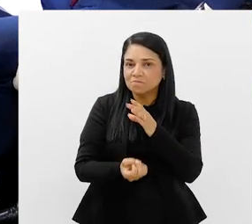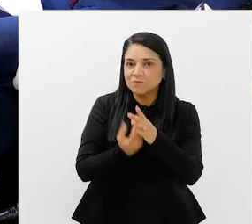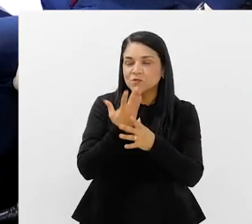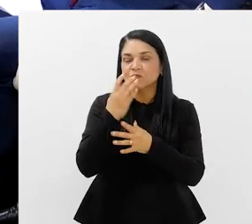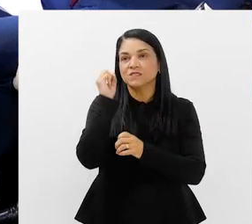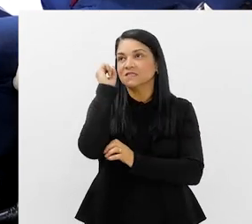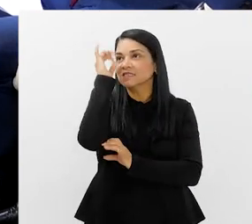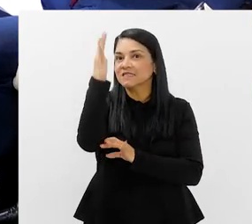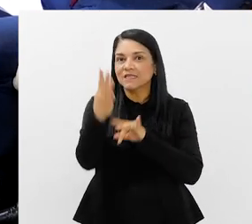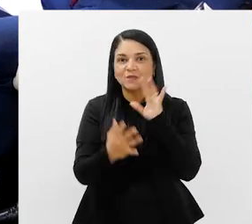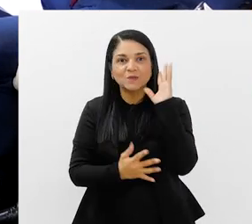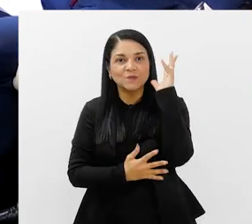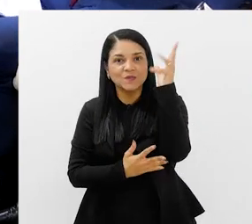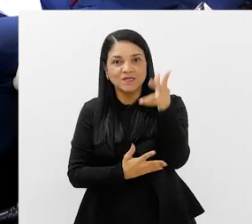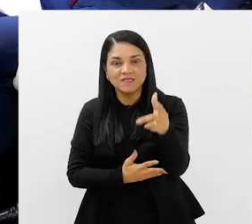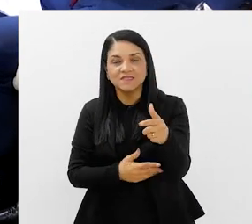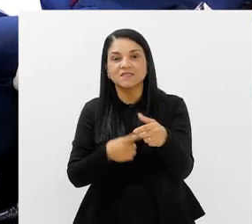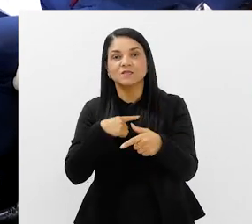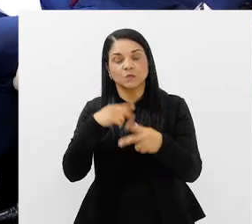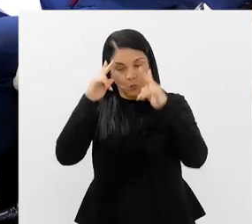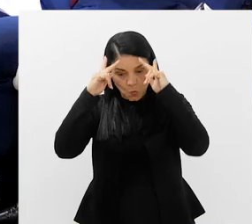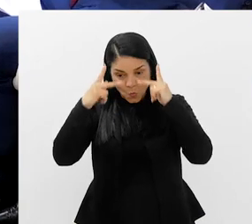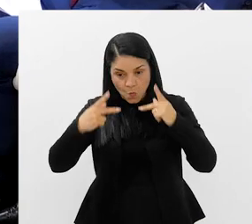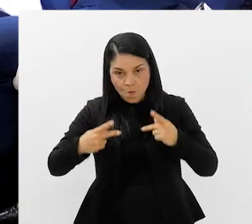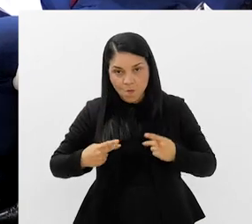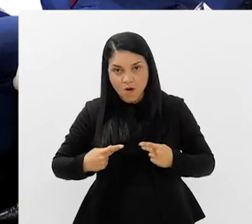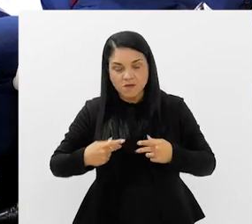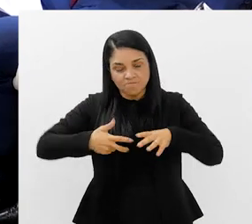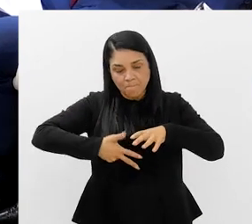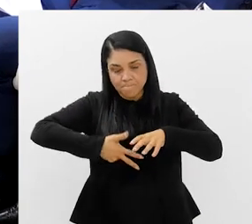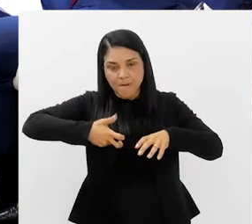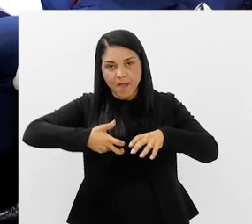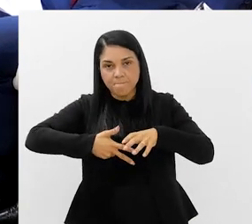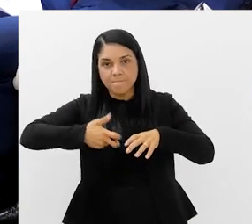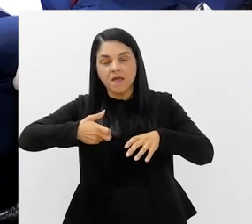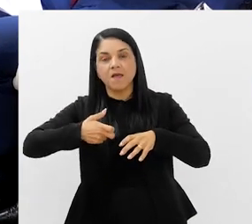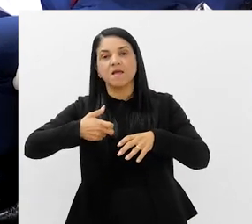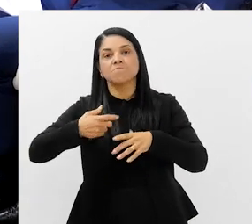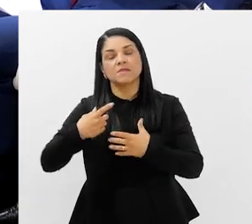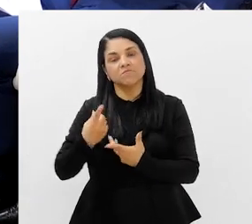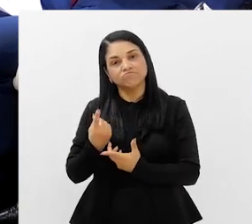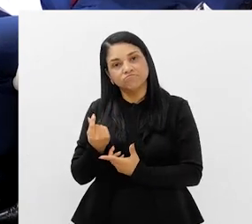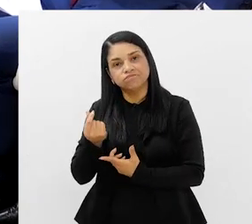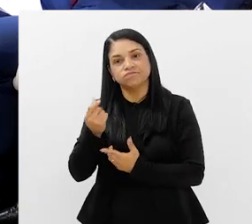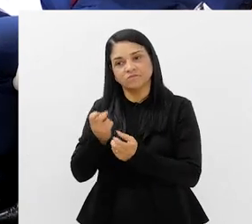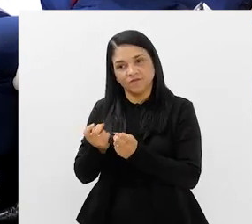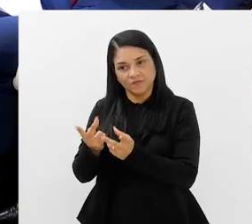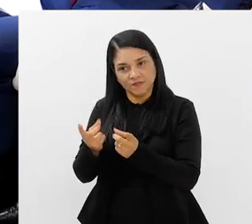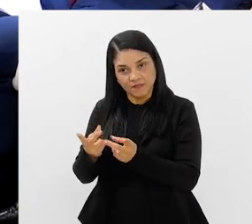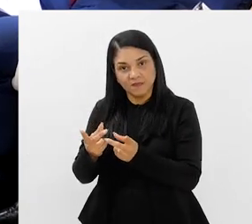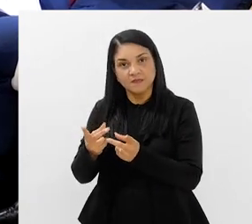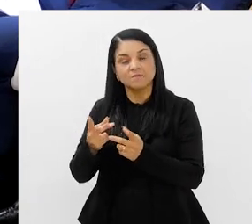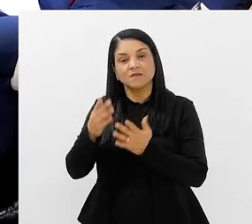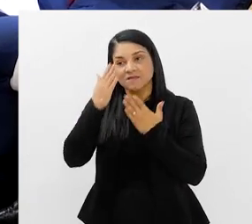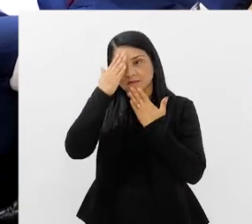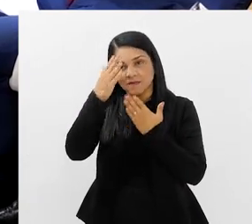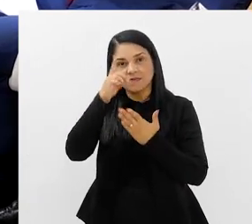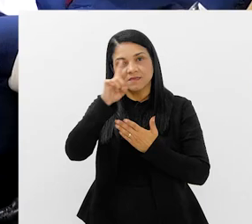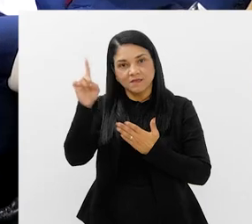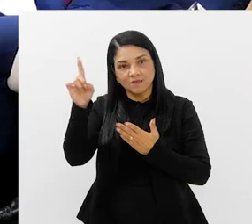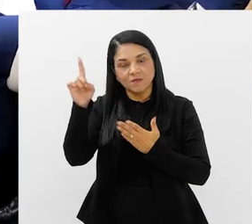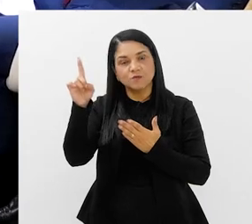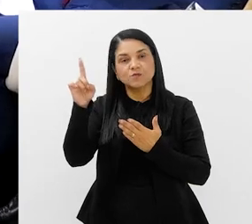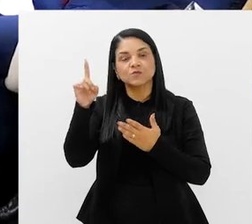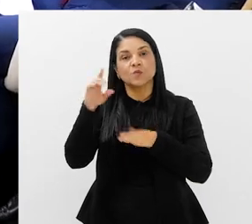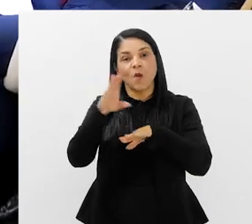que são produzidos pela natureza e o ser humano extrai para produzir riqueza, mas, graças